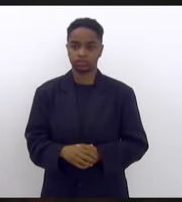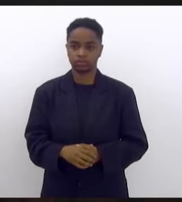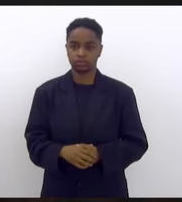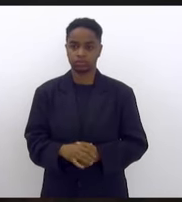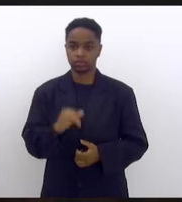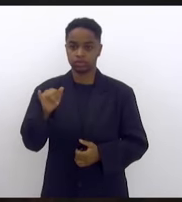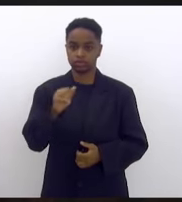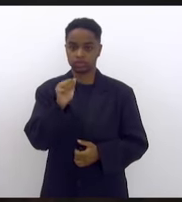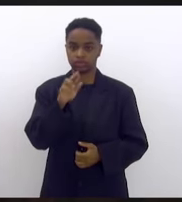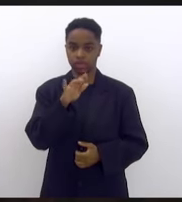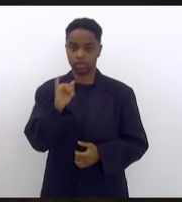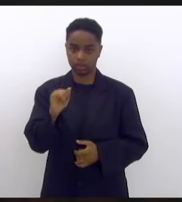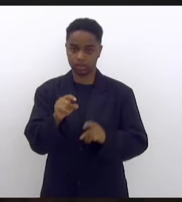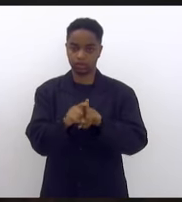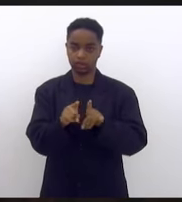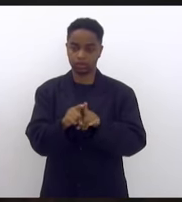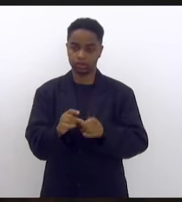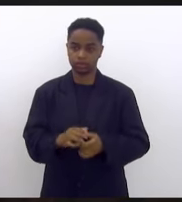Jari.